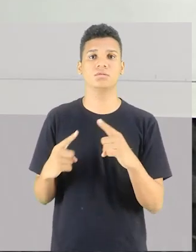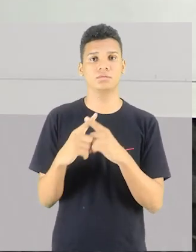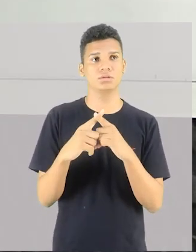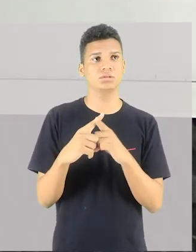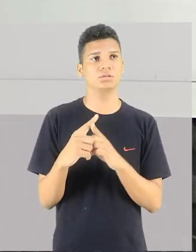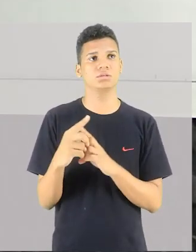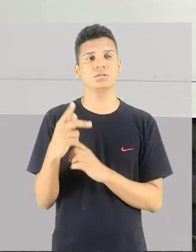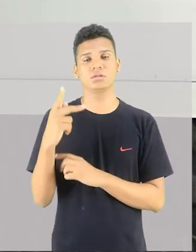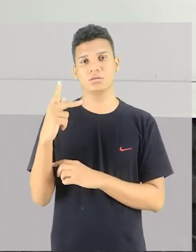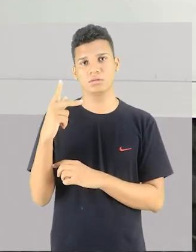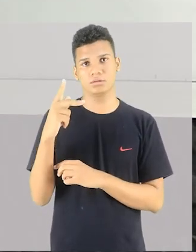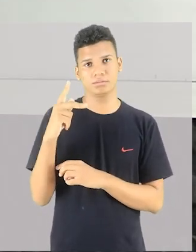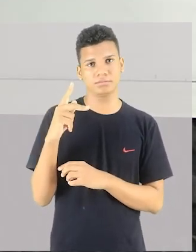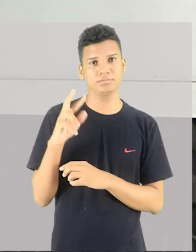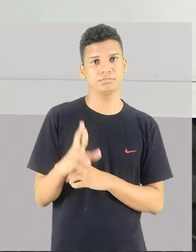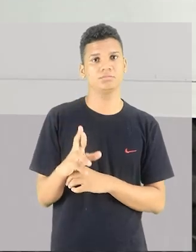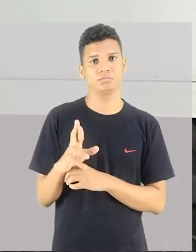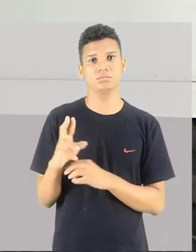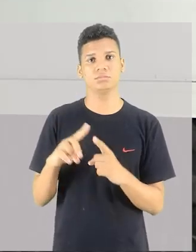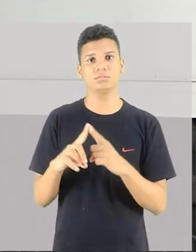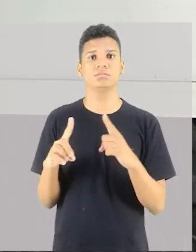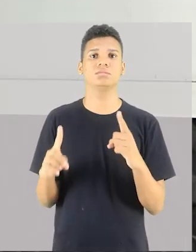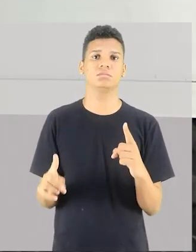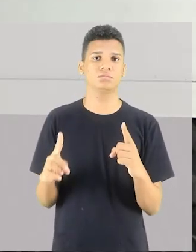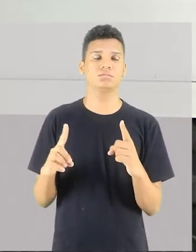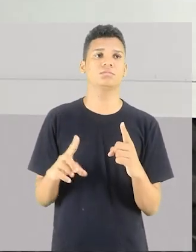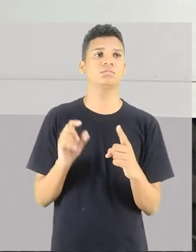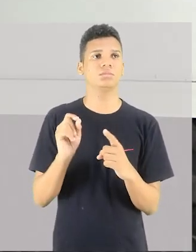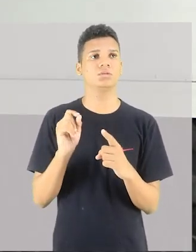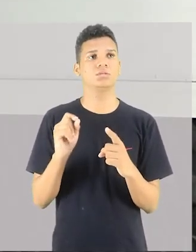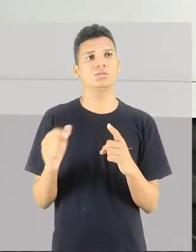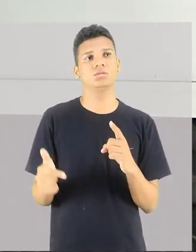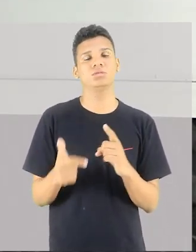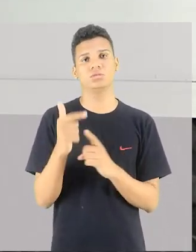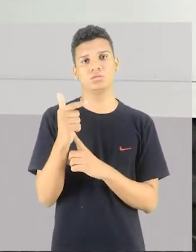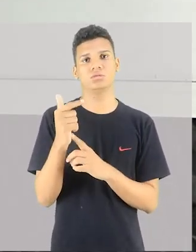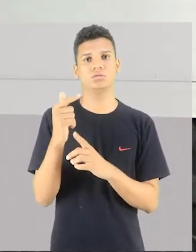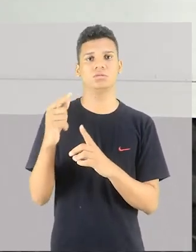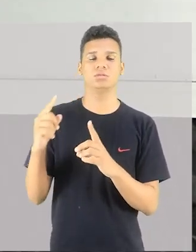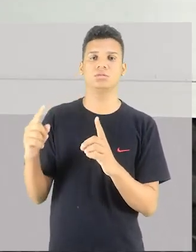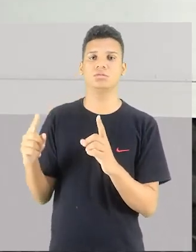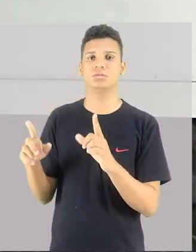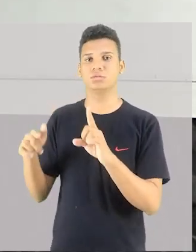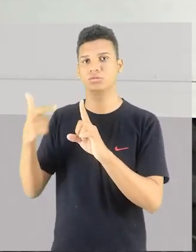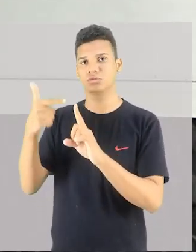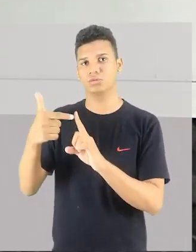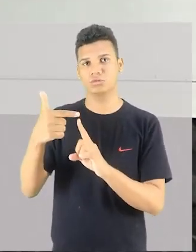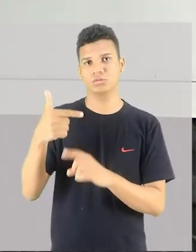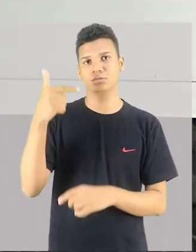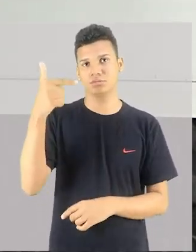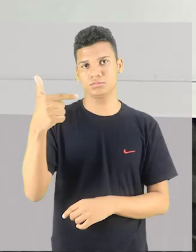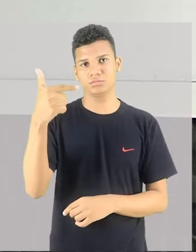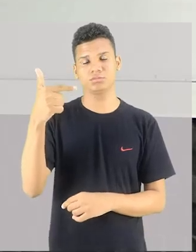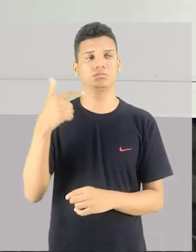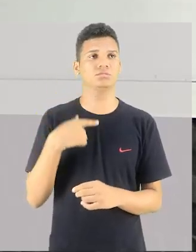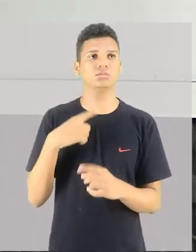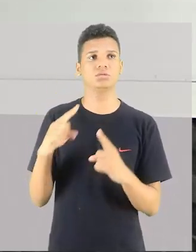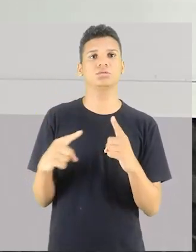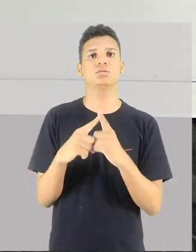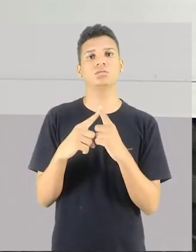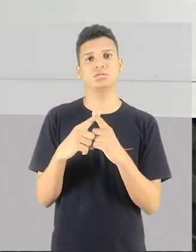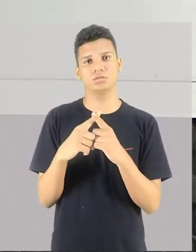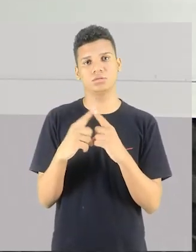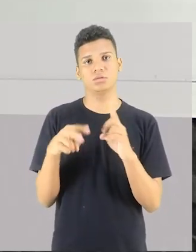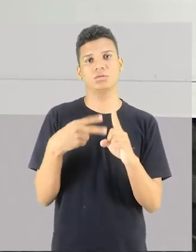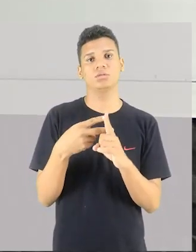2 qu 2 qu é 4 né resolve a primeira potência multiplicado por 2 dá 8